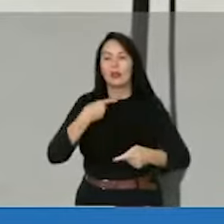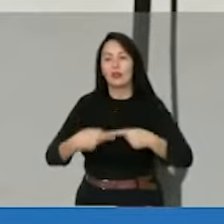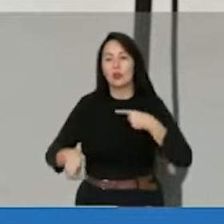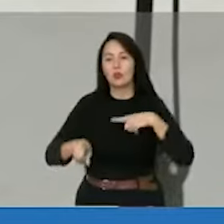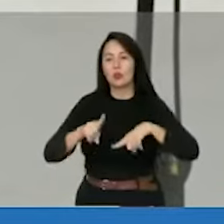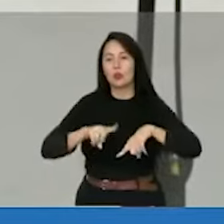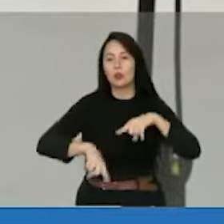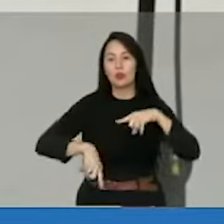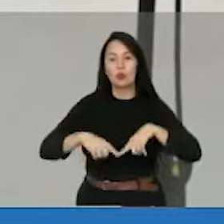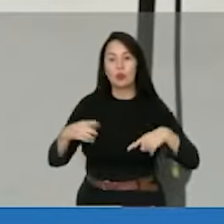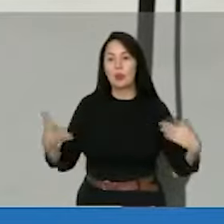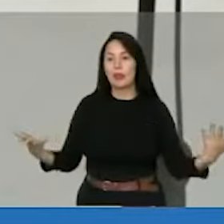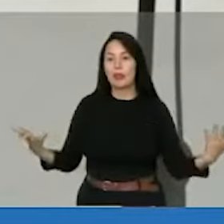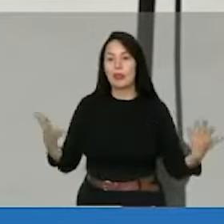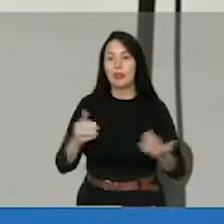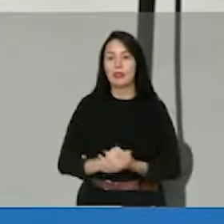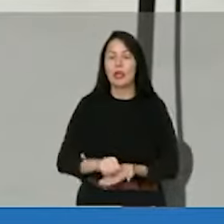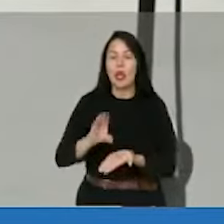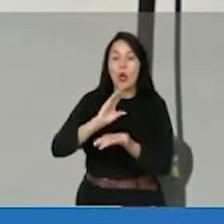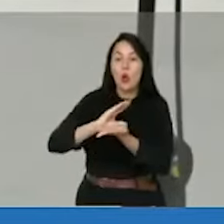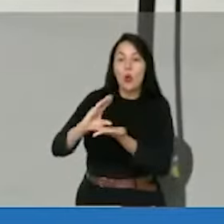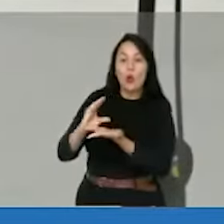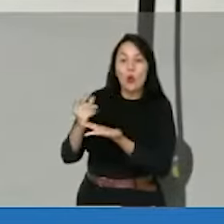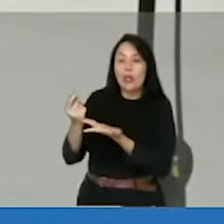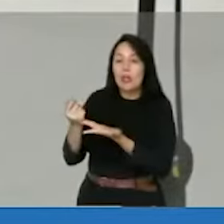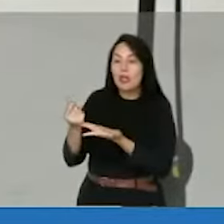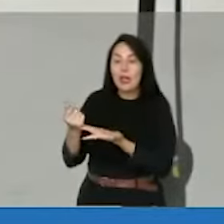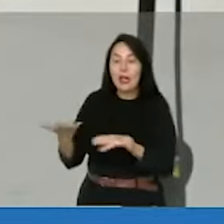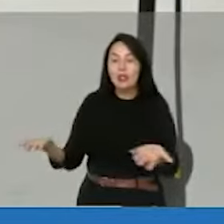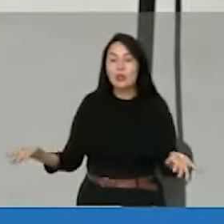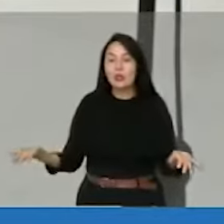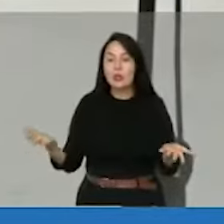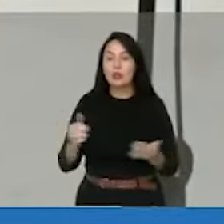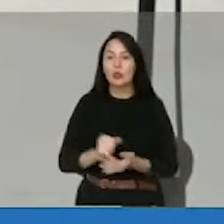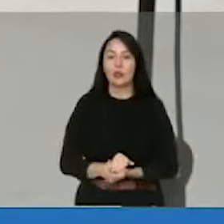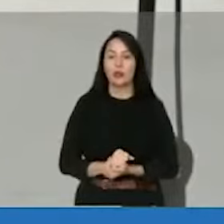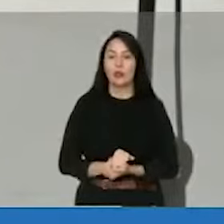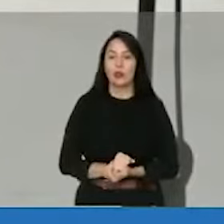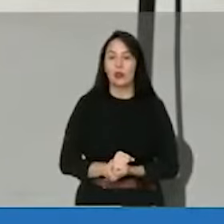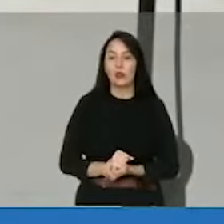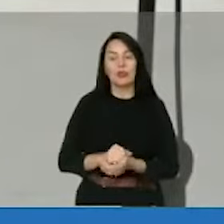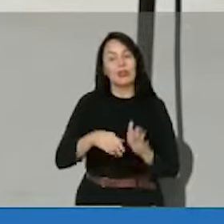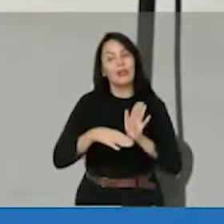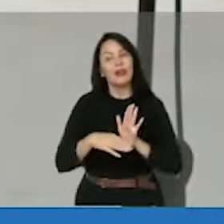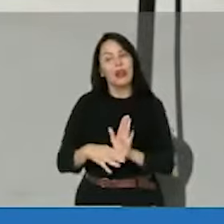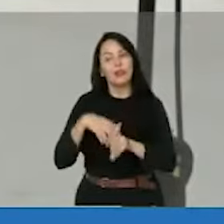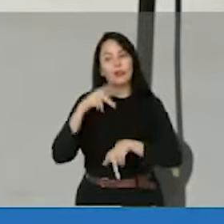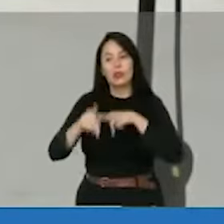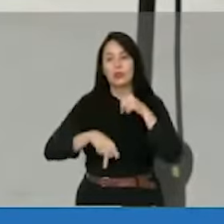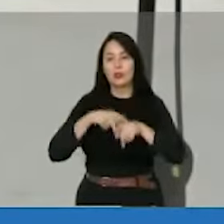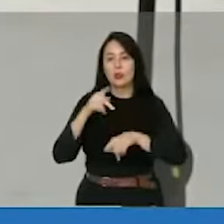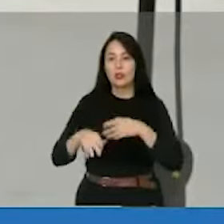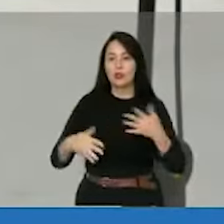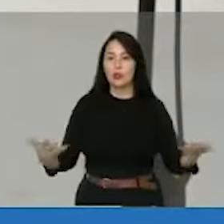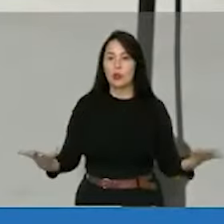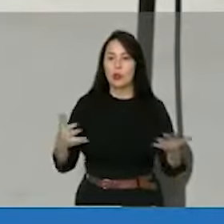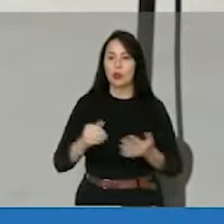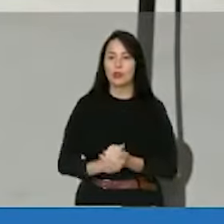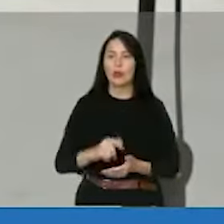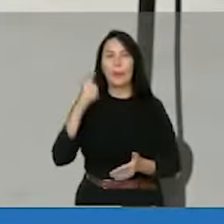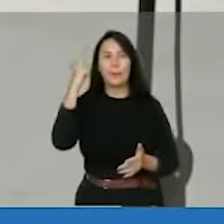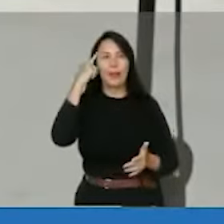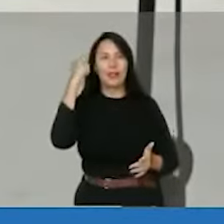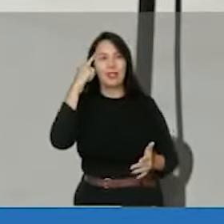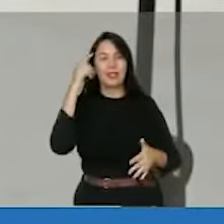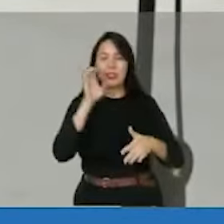é um crédito que se quer que tenha também o acolhimento das pessoas. Ah, se pensa nas empresas,